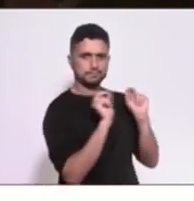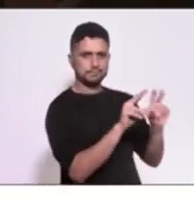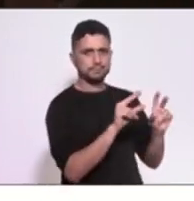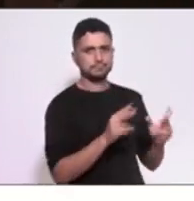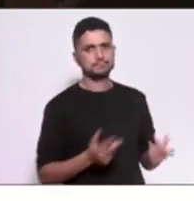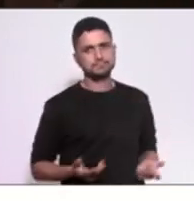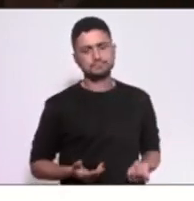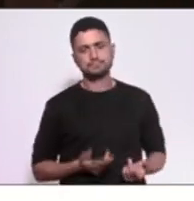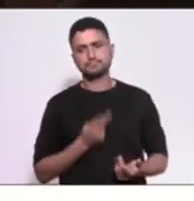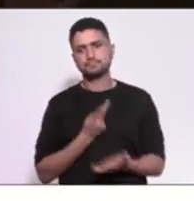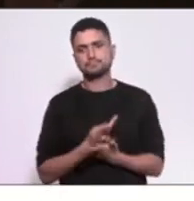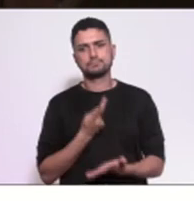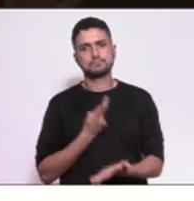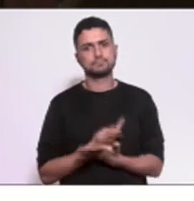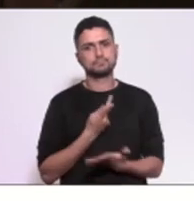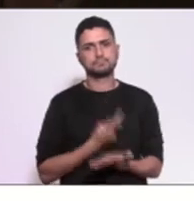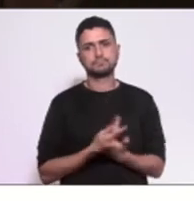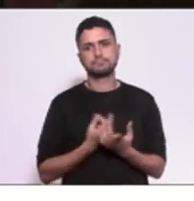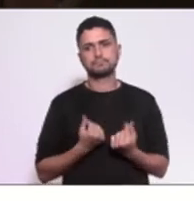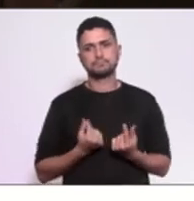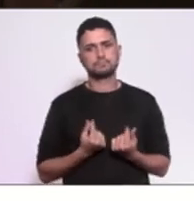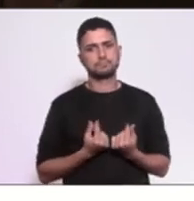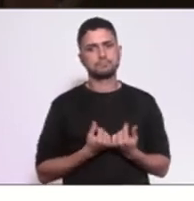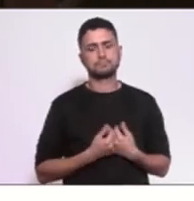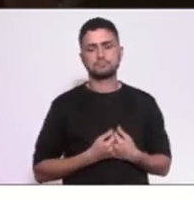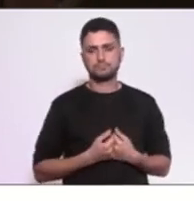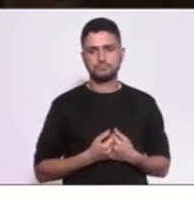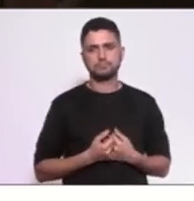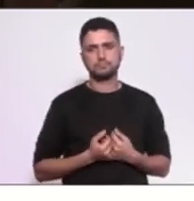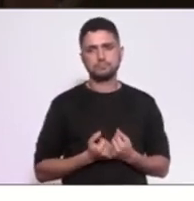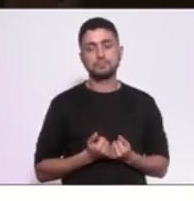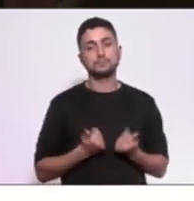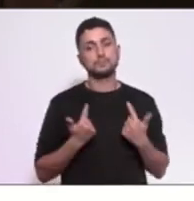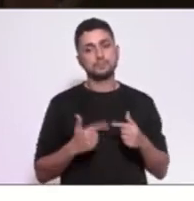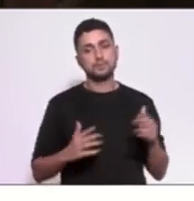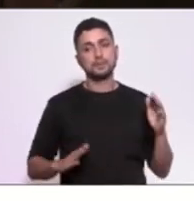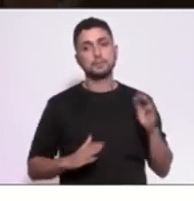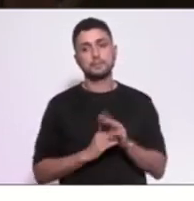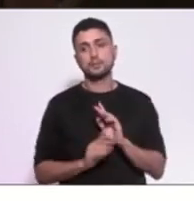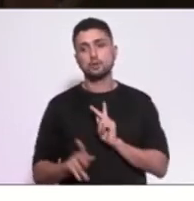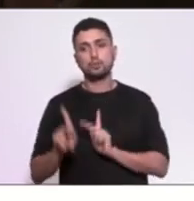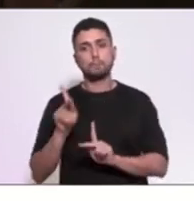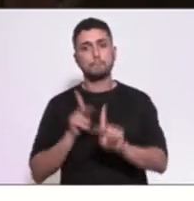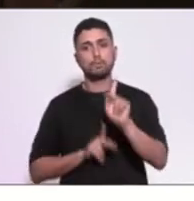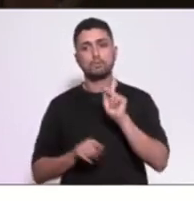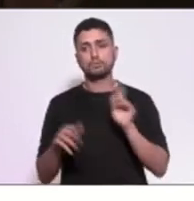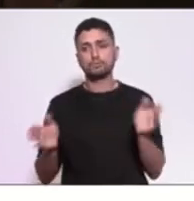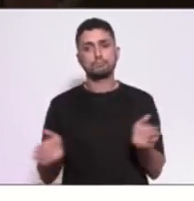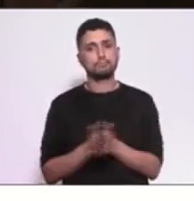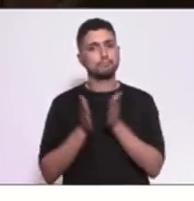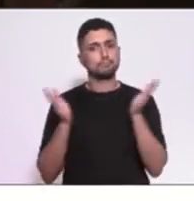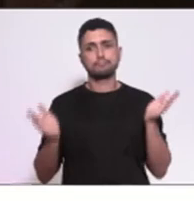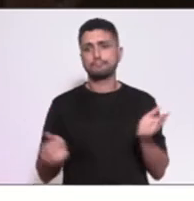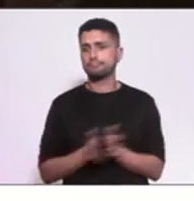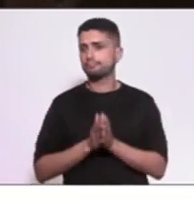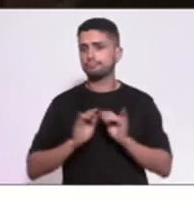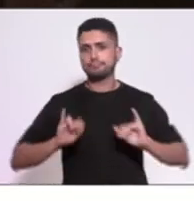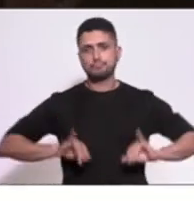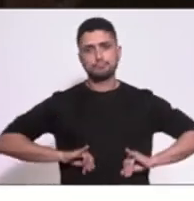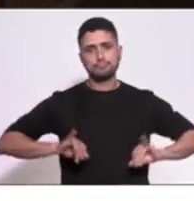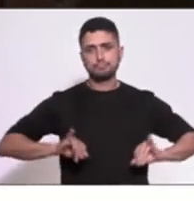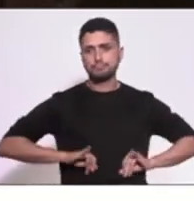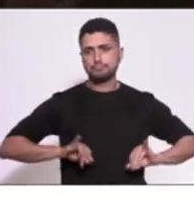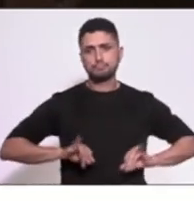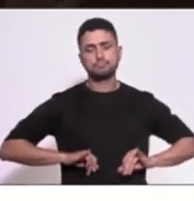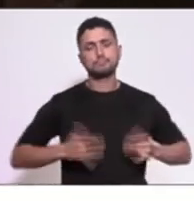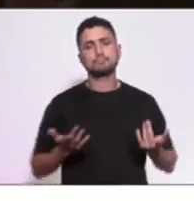empregados devidamente em cumprimento aos limites, não chegaram à população. E lá no fundo, a